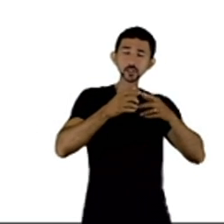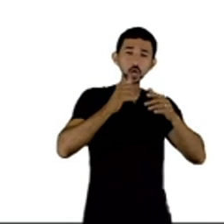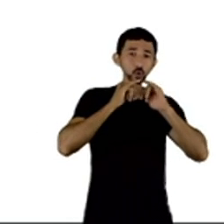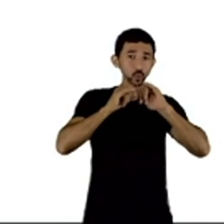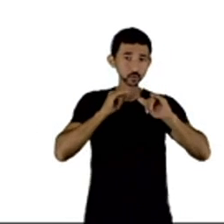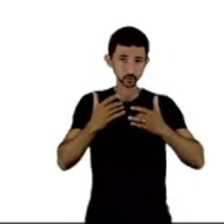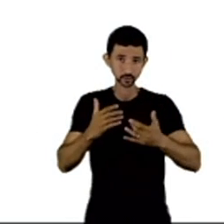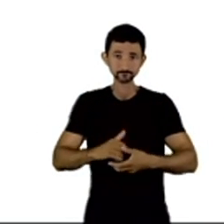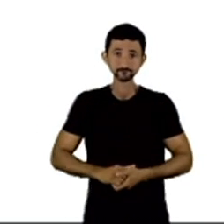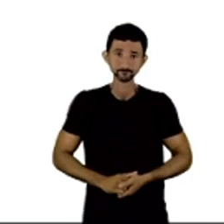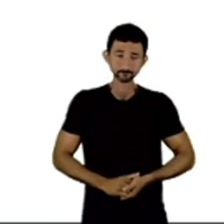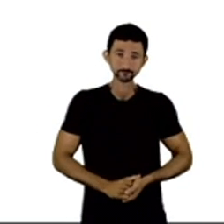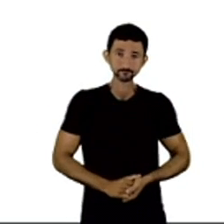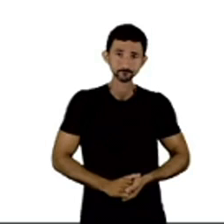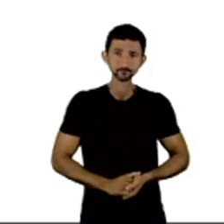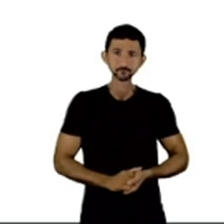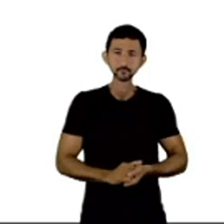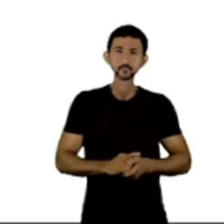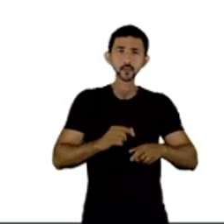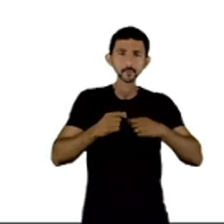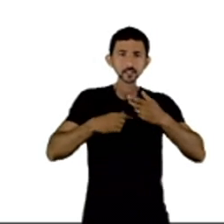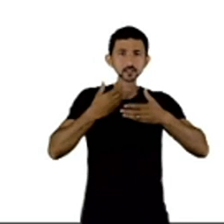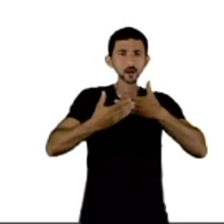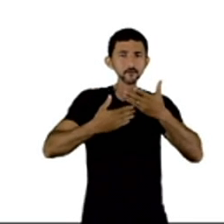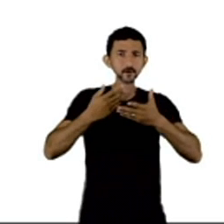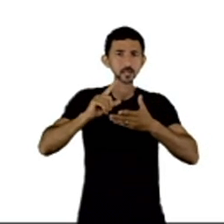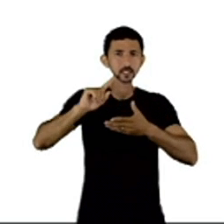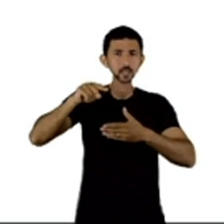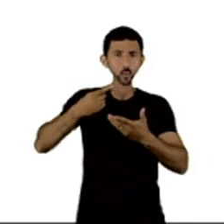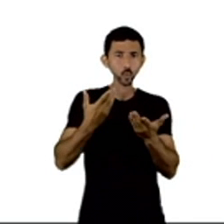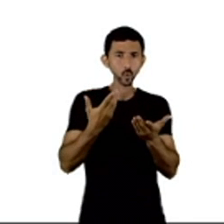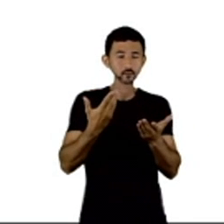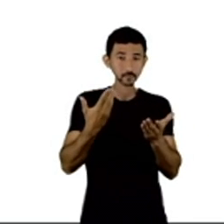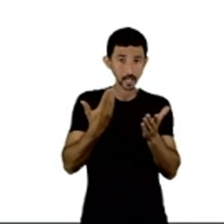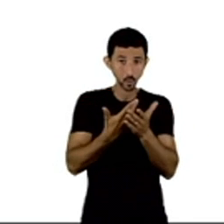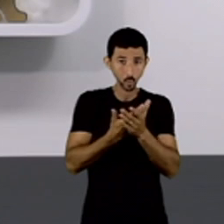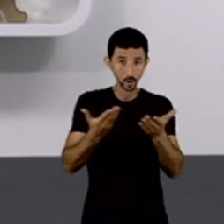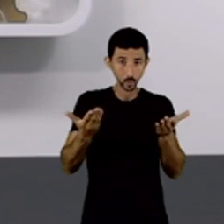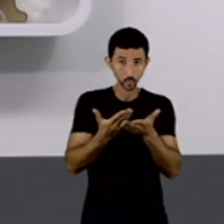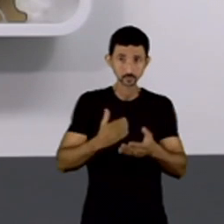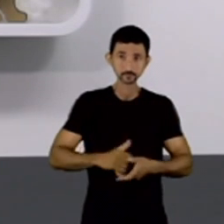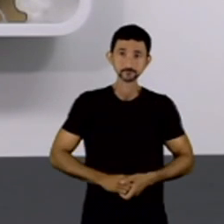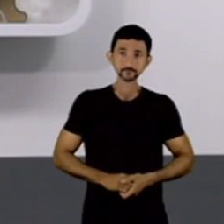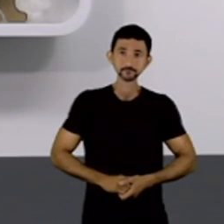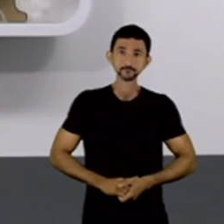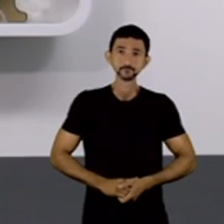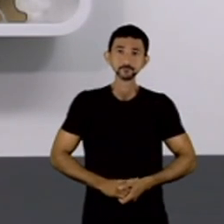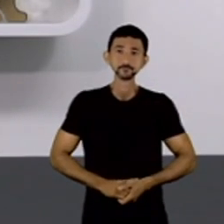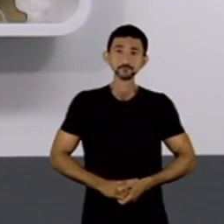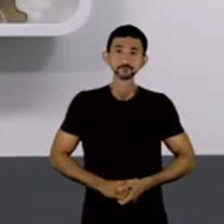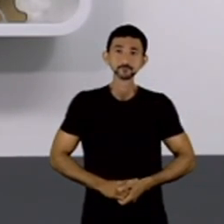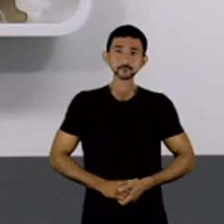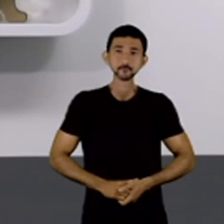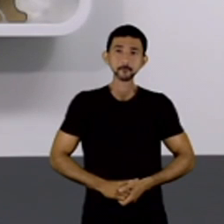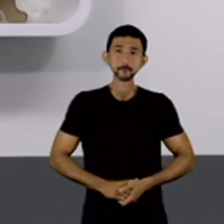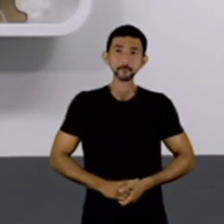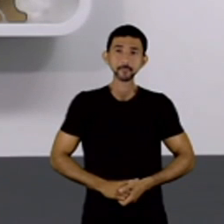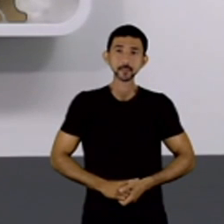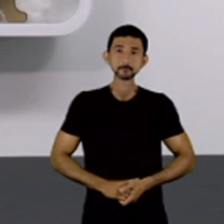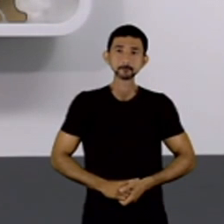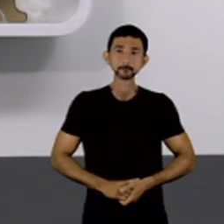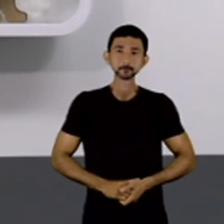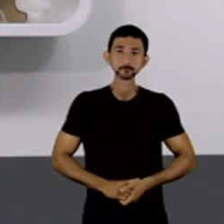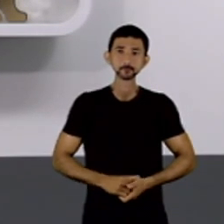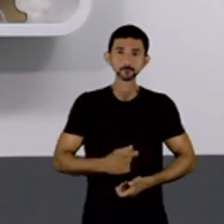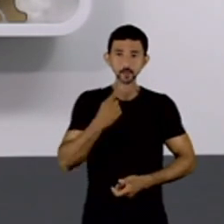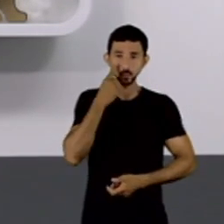tá? Sobre eles, nós estaremos falando na aula de hoje. Vem comigo? Veja bem, na